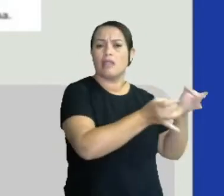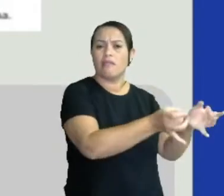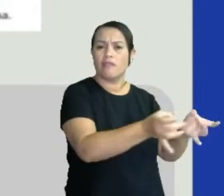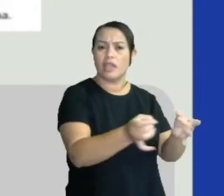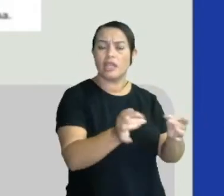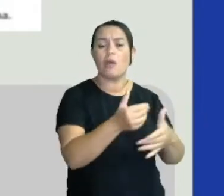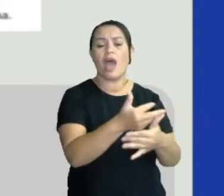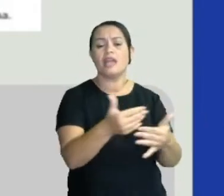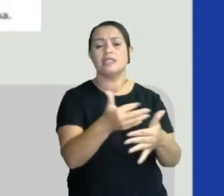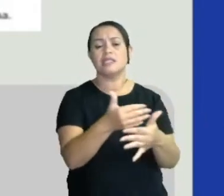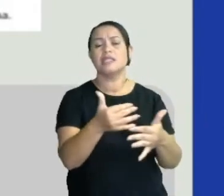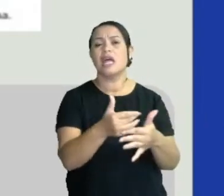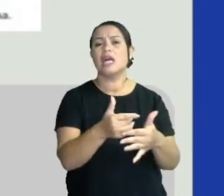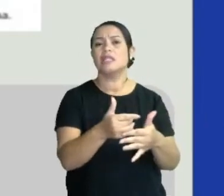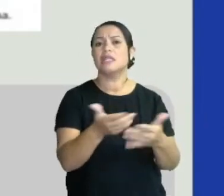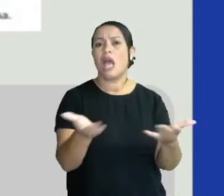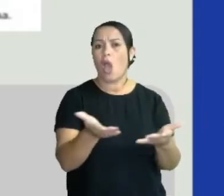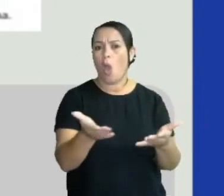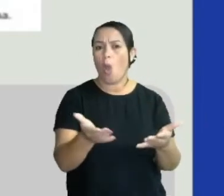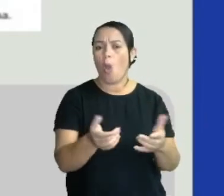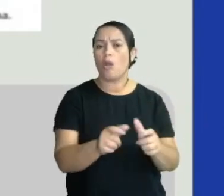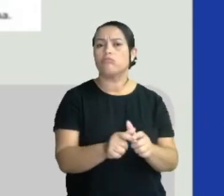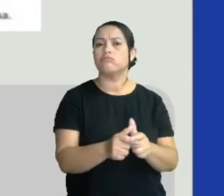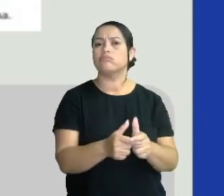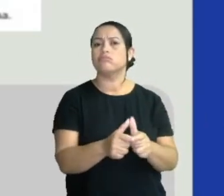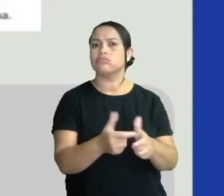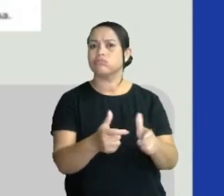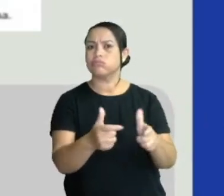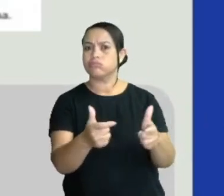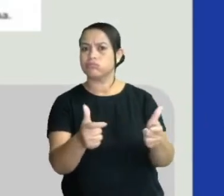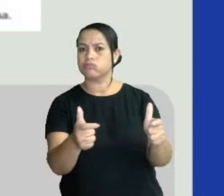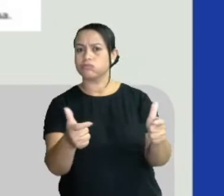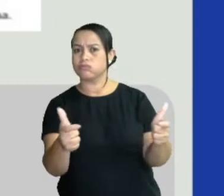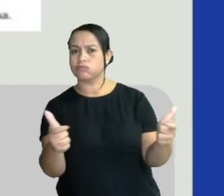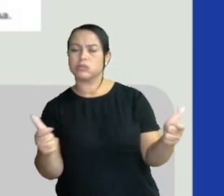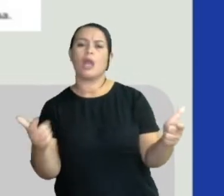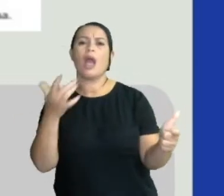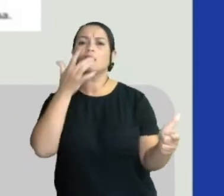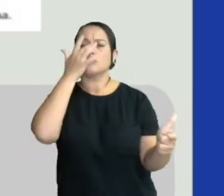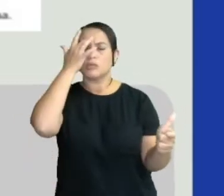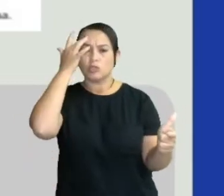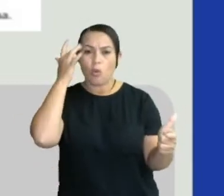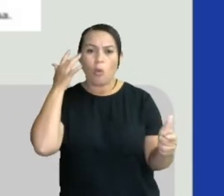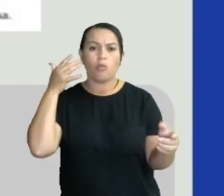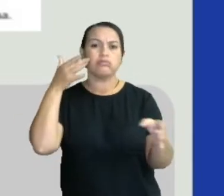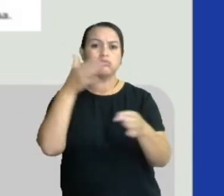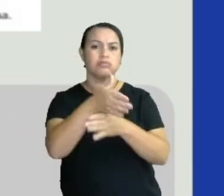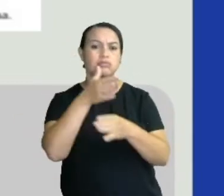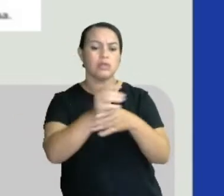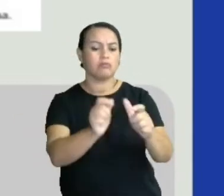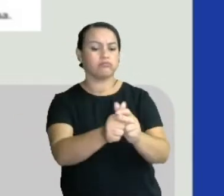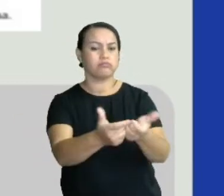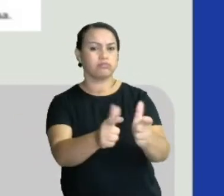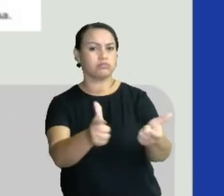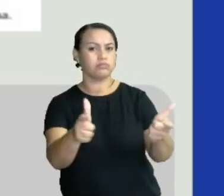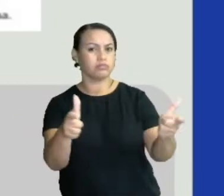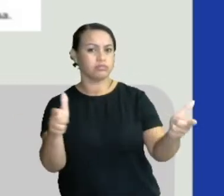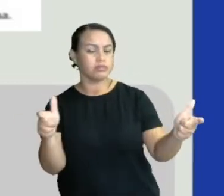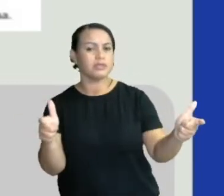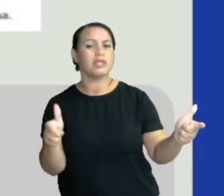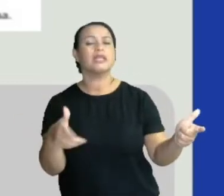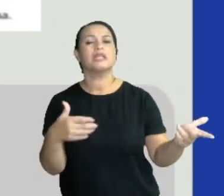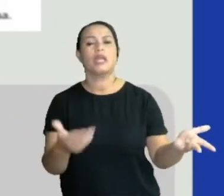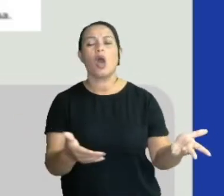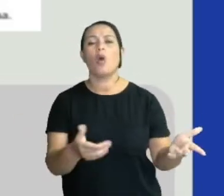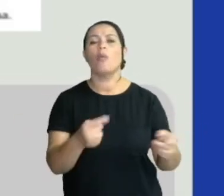as cidades elas passam a ser mais habitadas, elas crescem, a